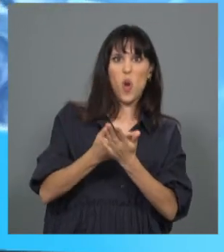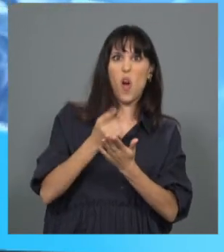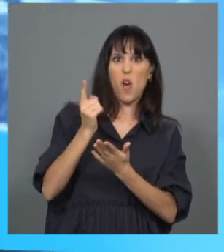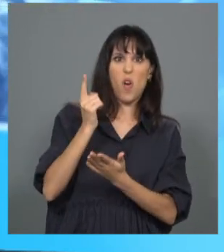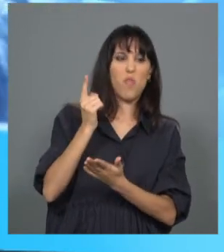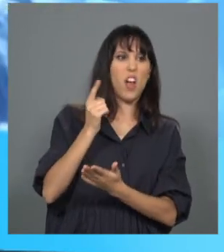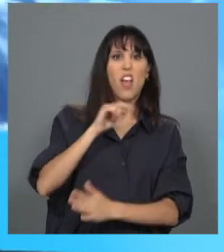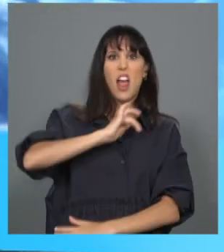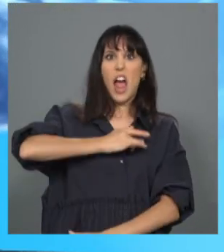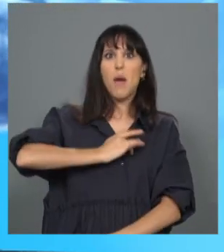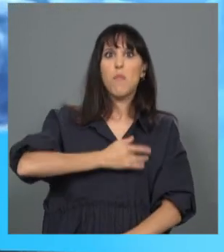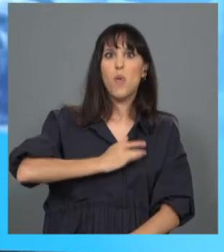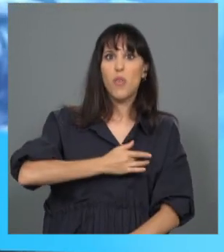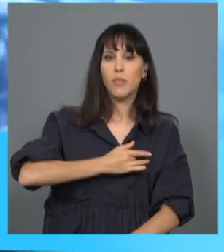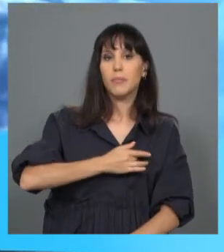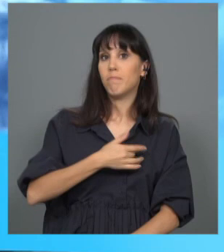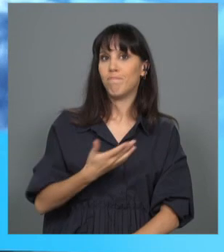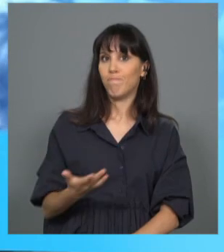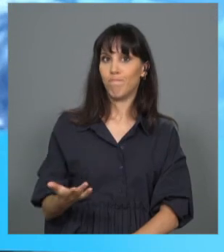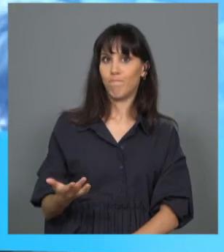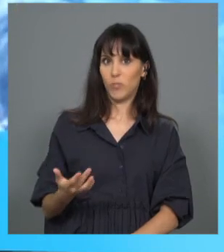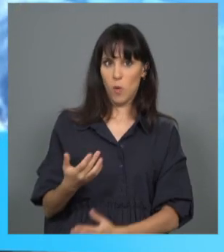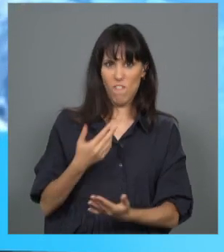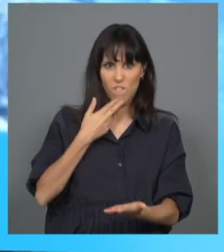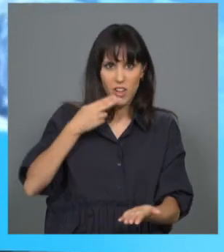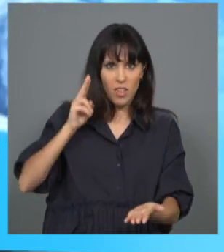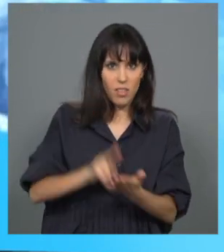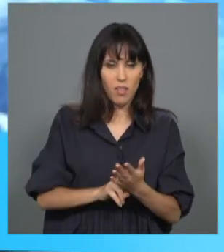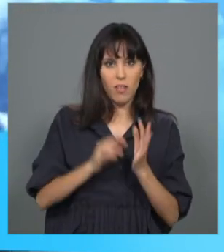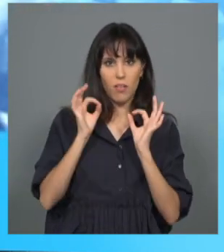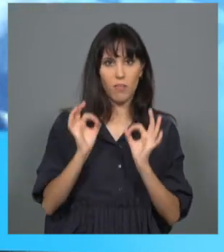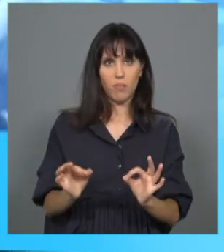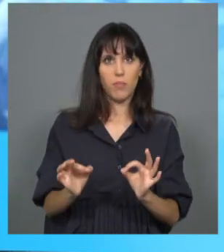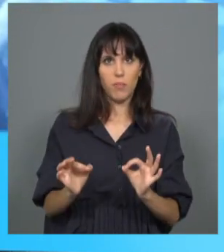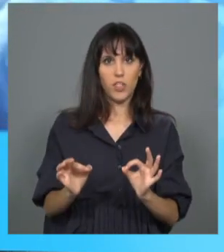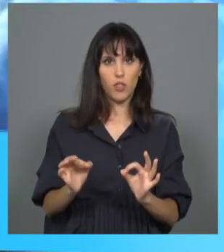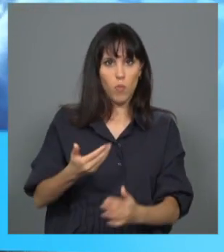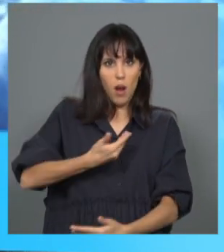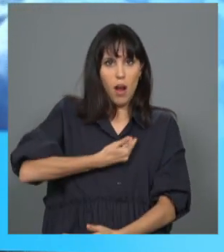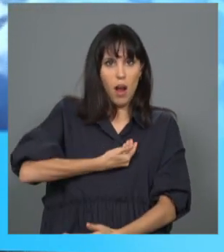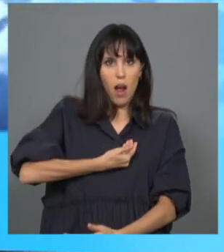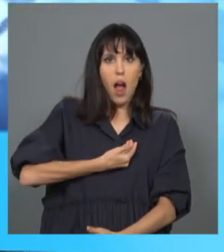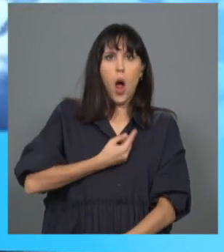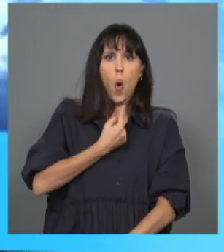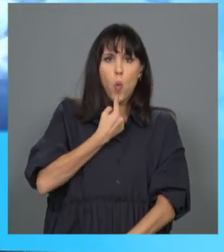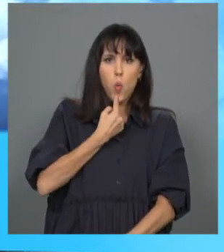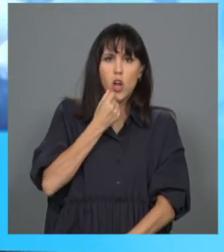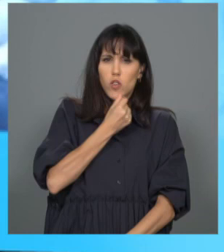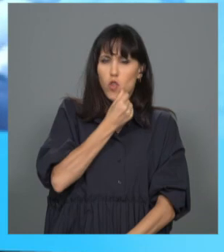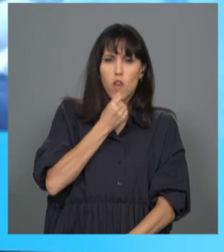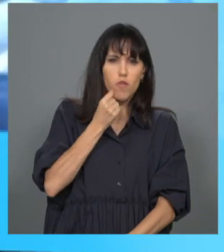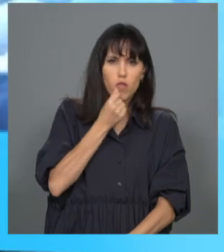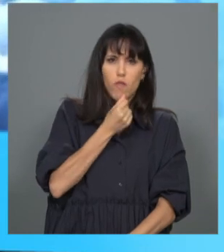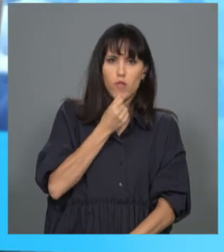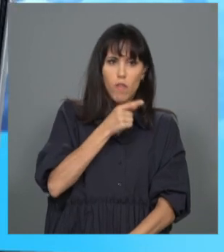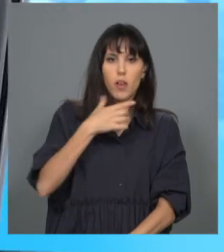para provar o amor puro e verdadeiro no cadinho da vontade das